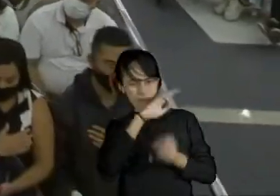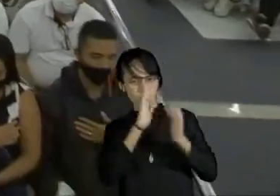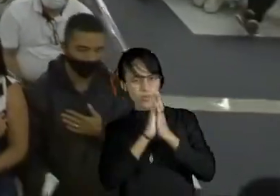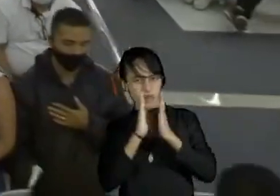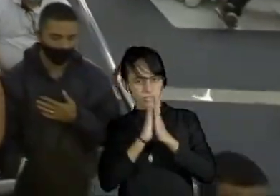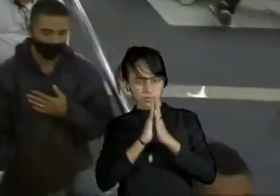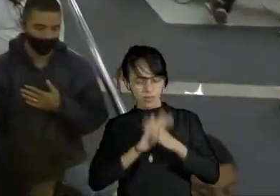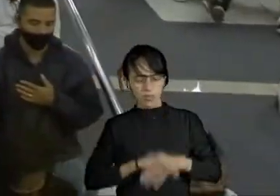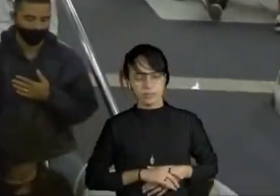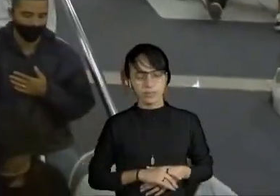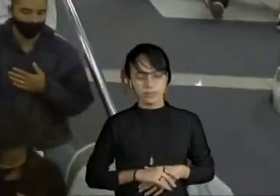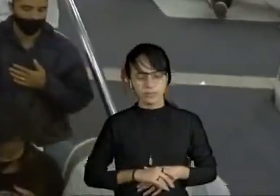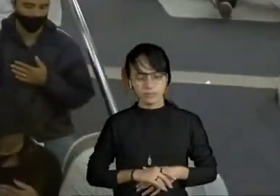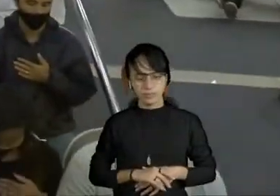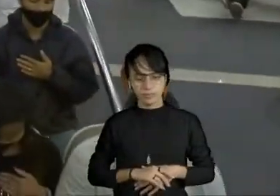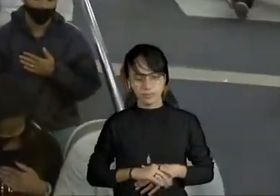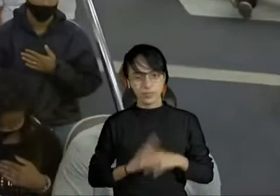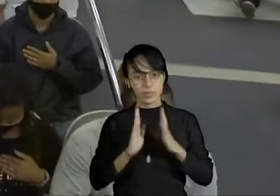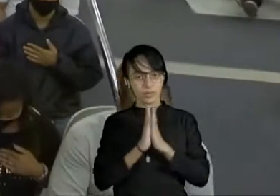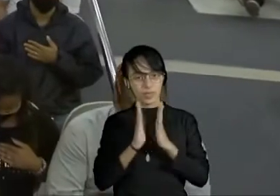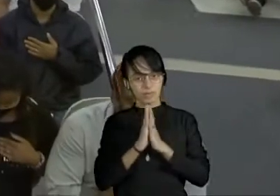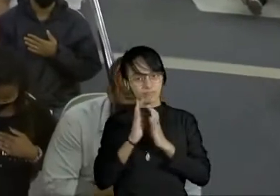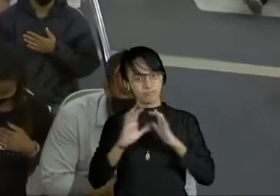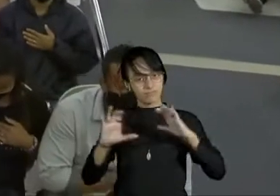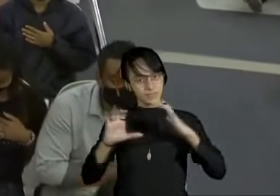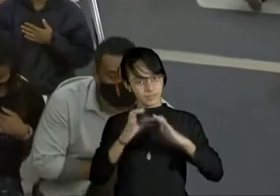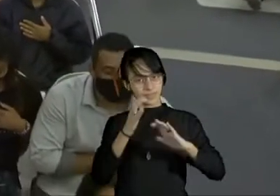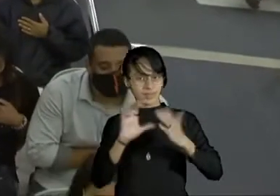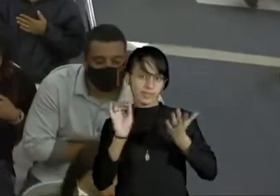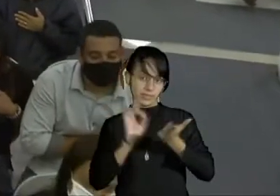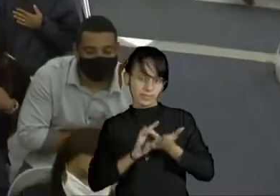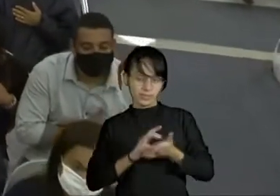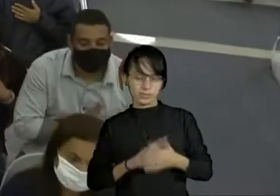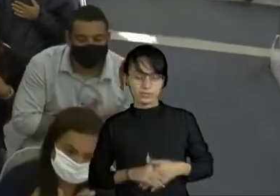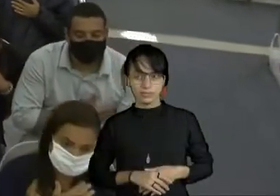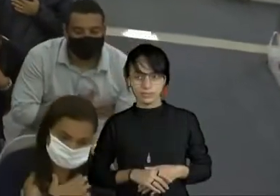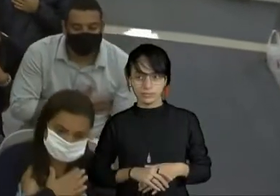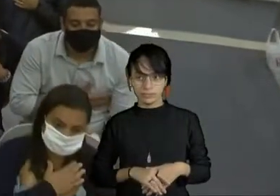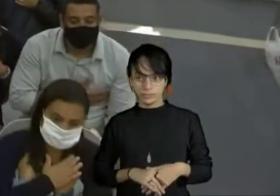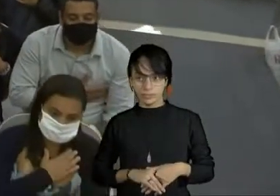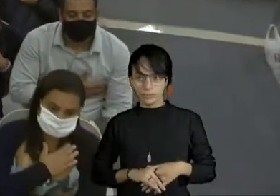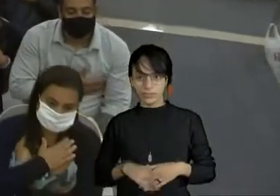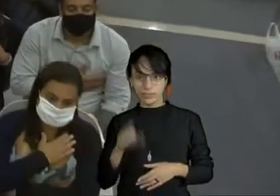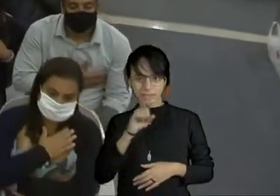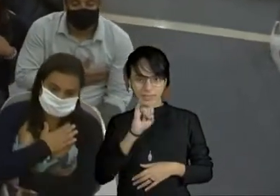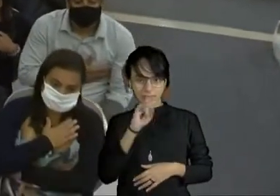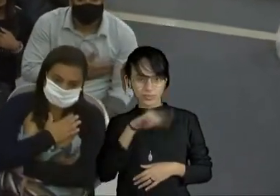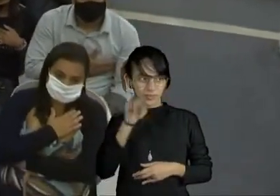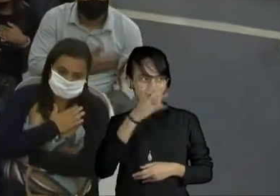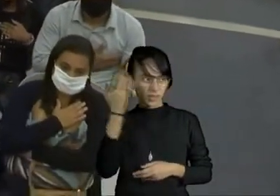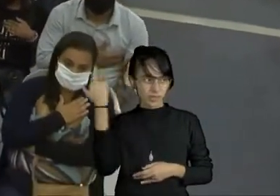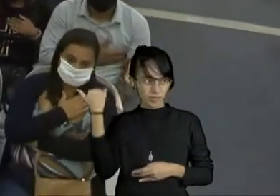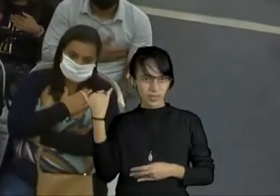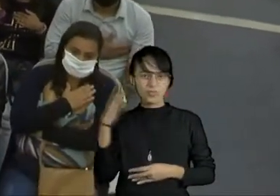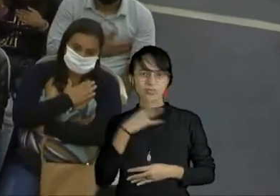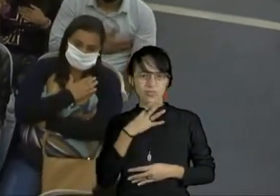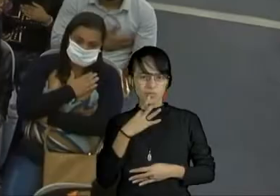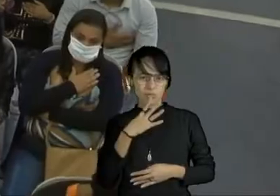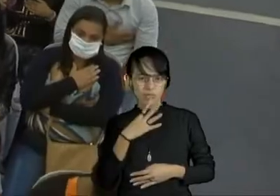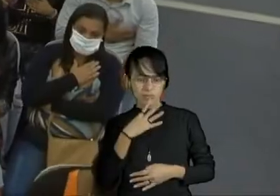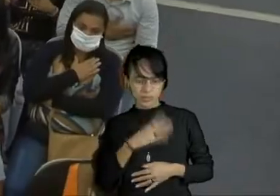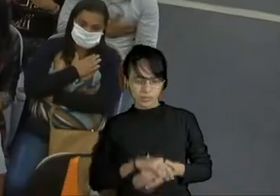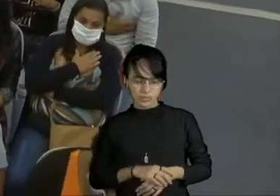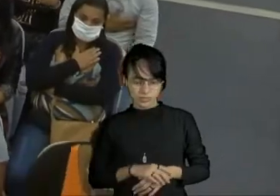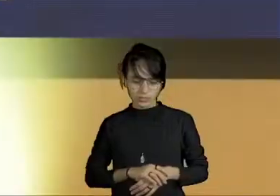né? É uma oração cantada, na verdade. Se você é dessa época, você conhece esse lançamento. Diz